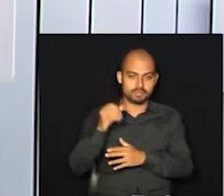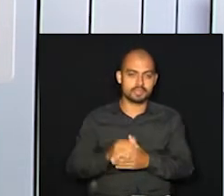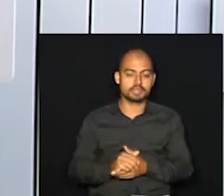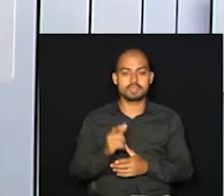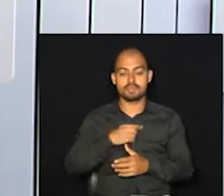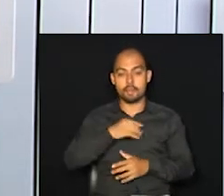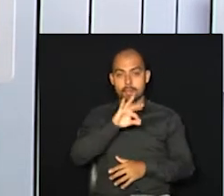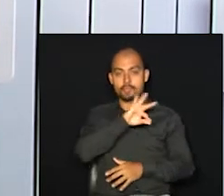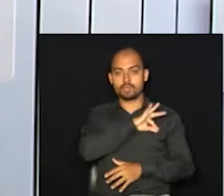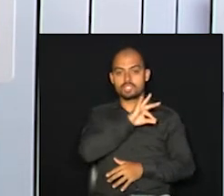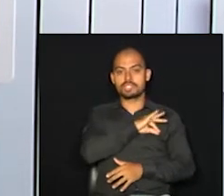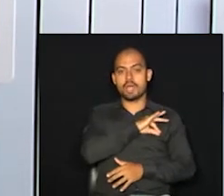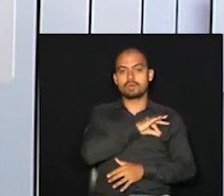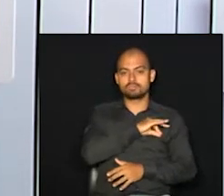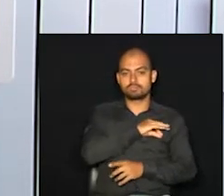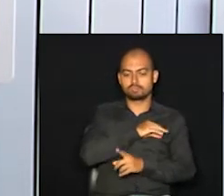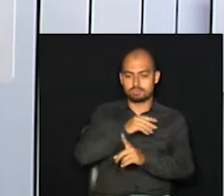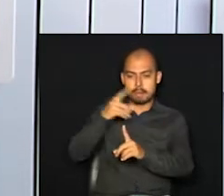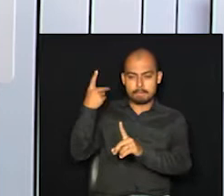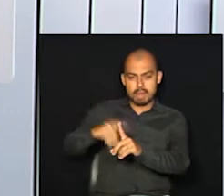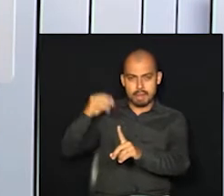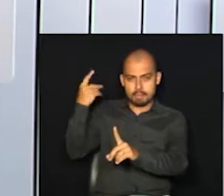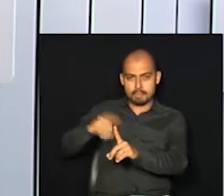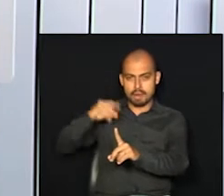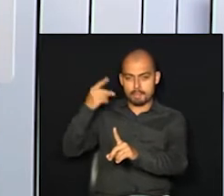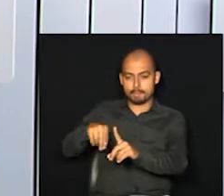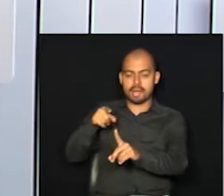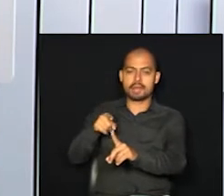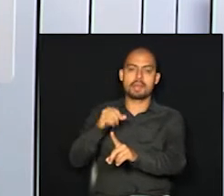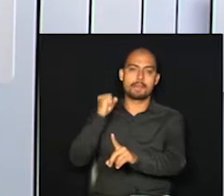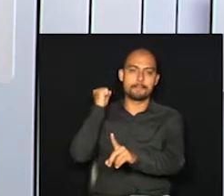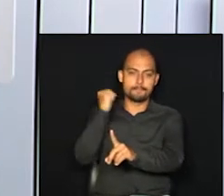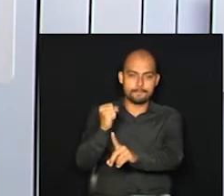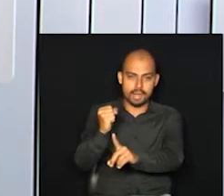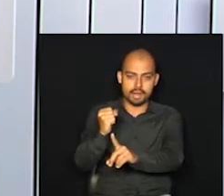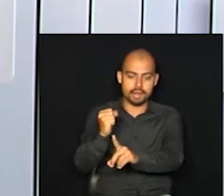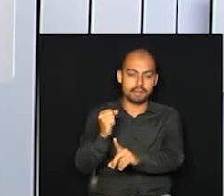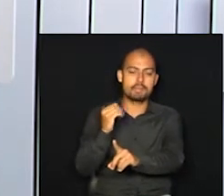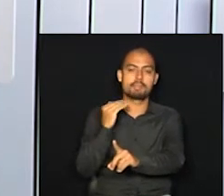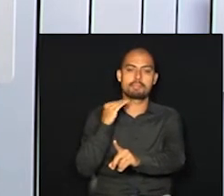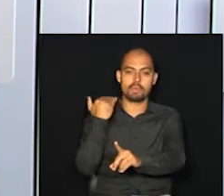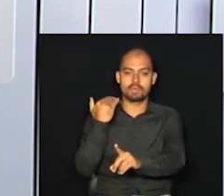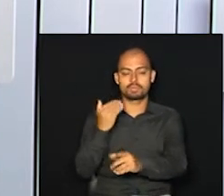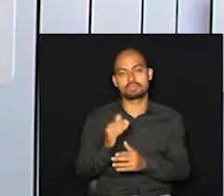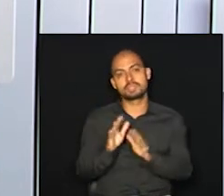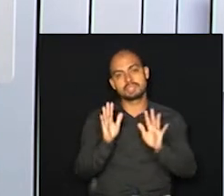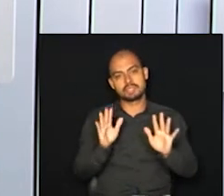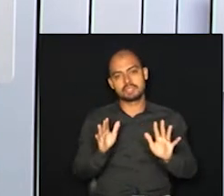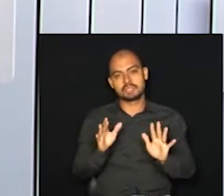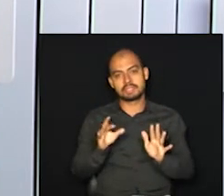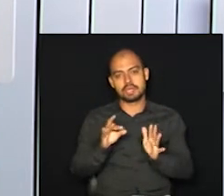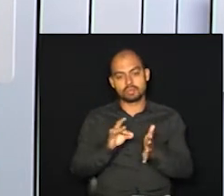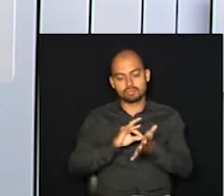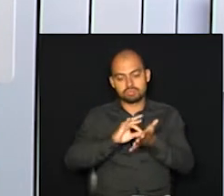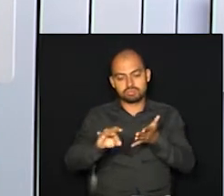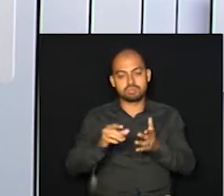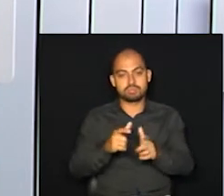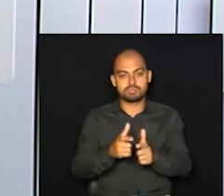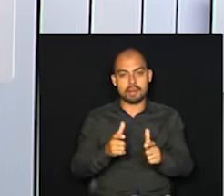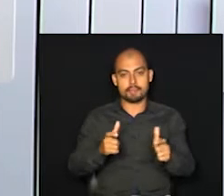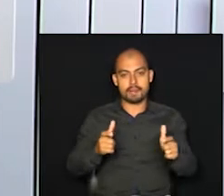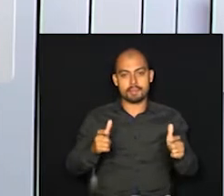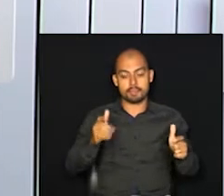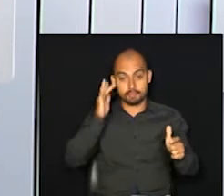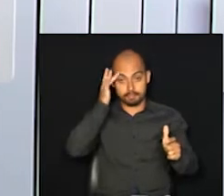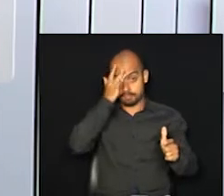que agrediram até a morte. O número de homicídios de pessoas negras cresceu 11,5% em